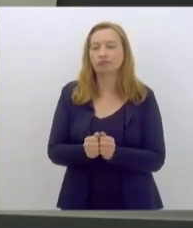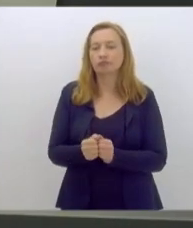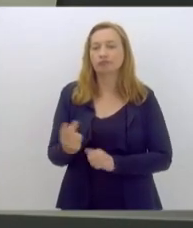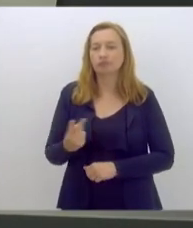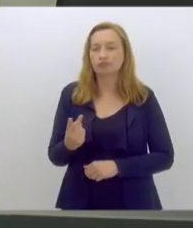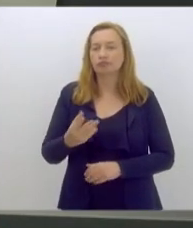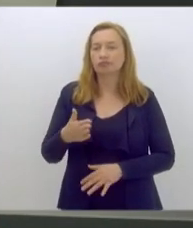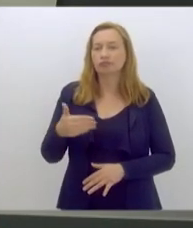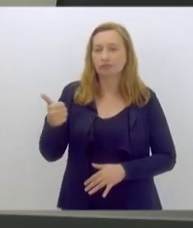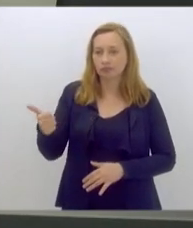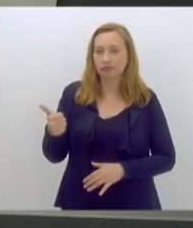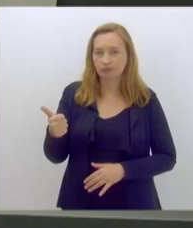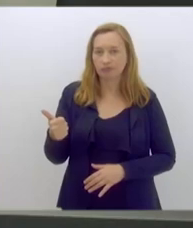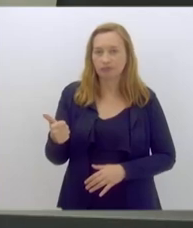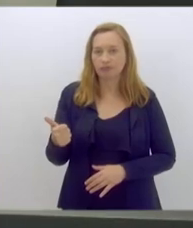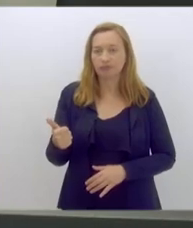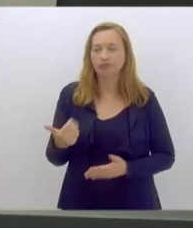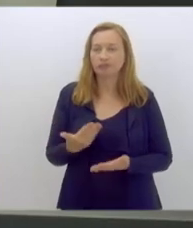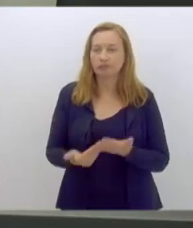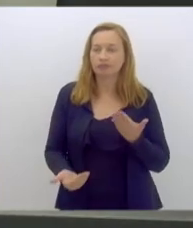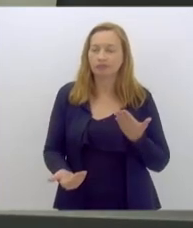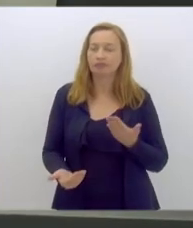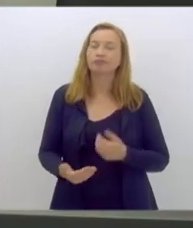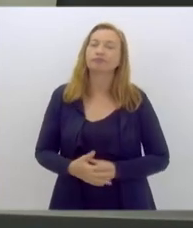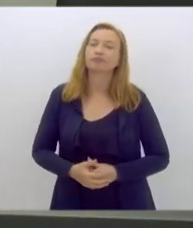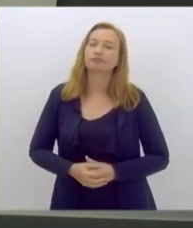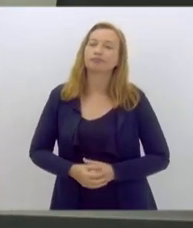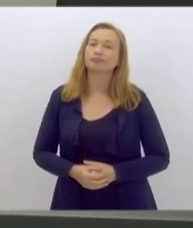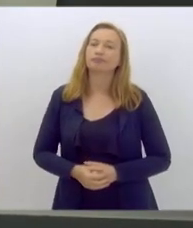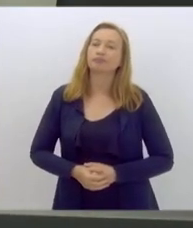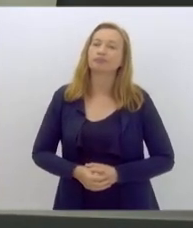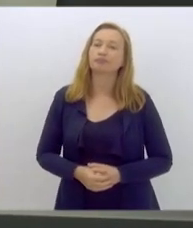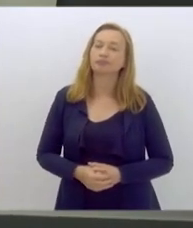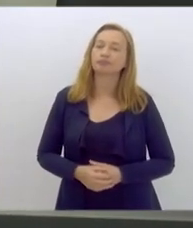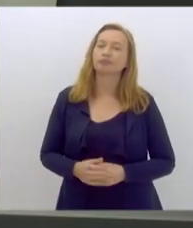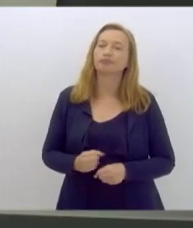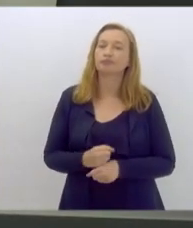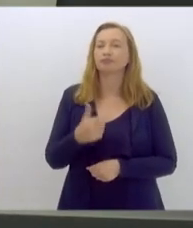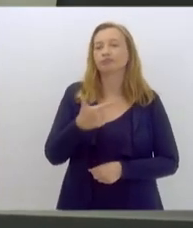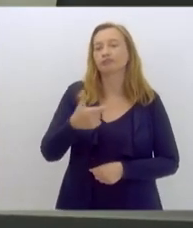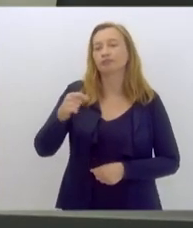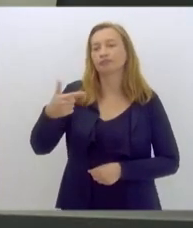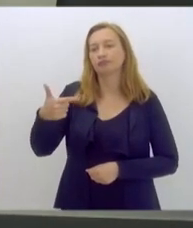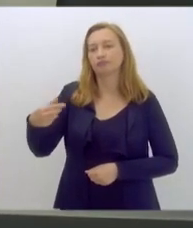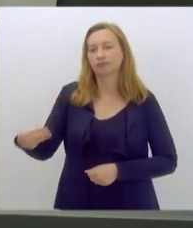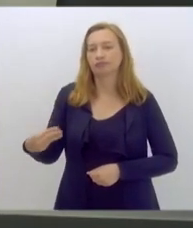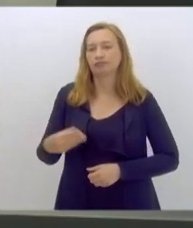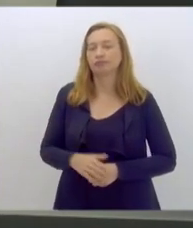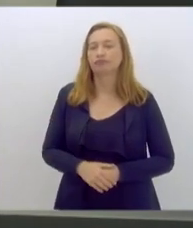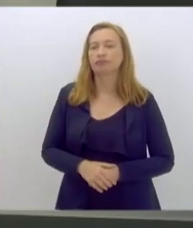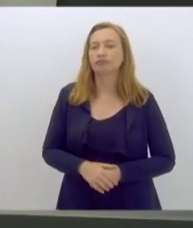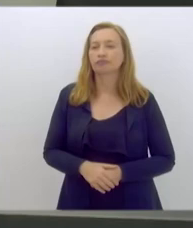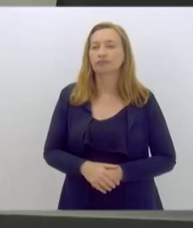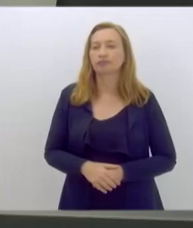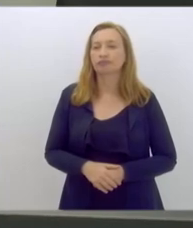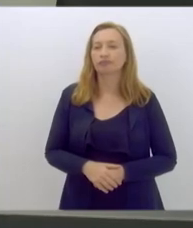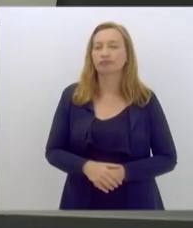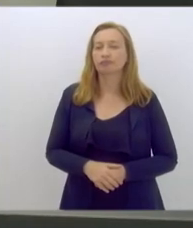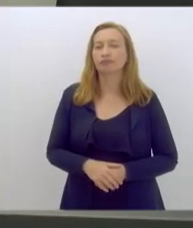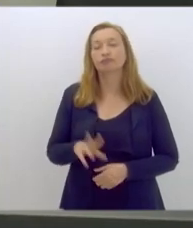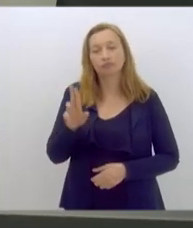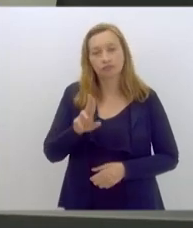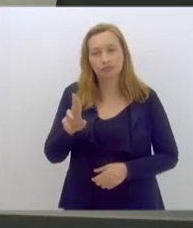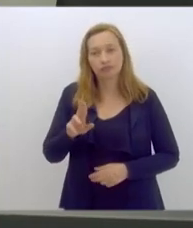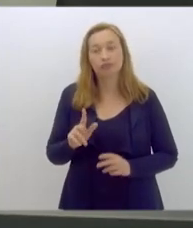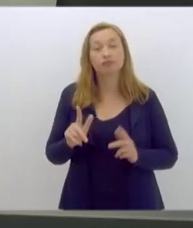melhoria né na melhoria da pena redução da perda prevista para 2023 tá utilizando